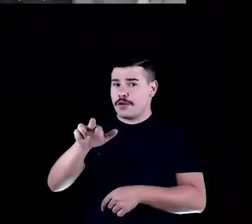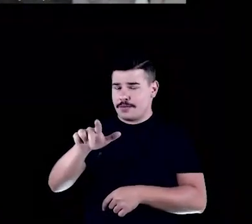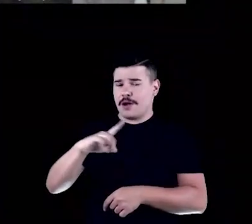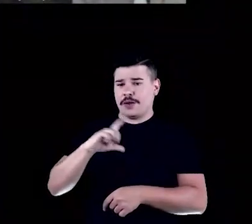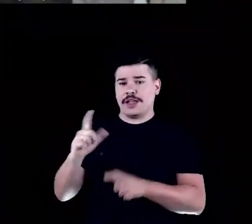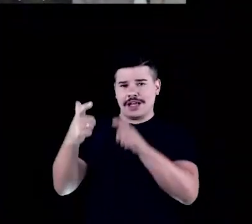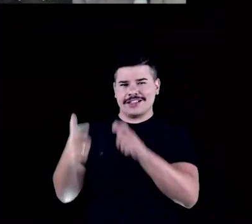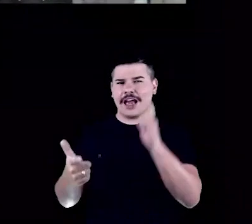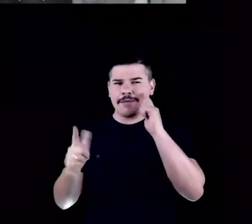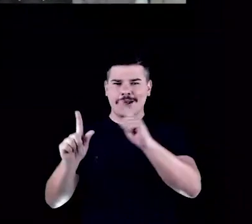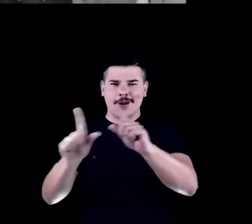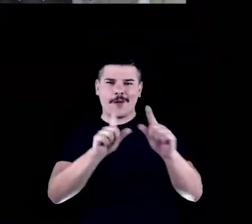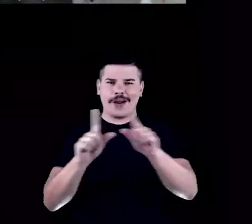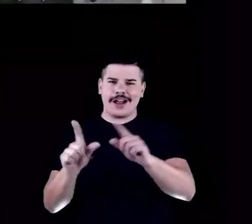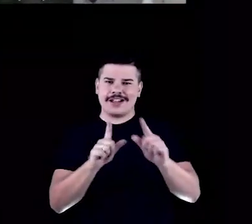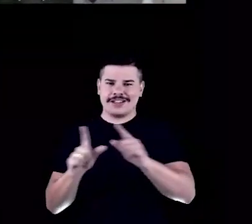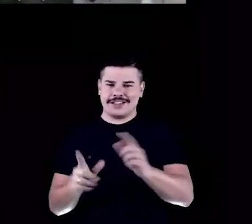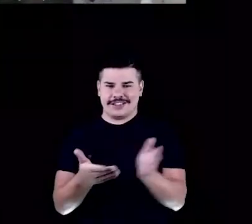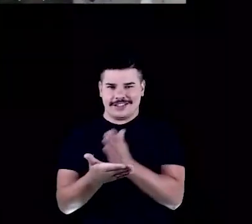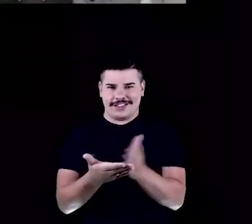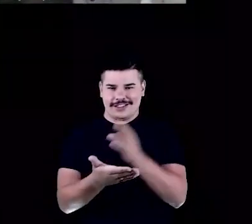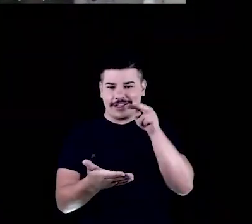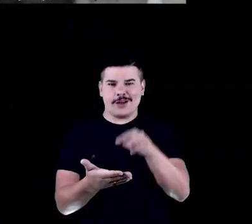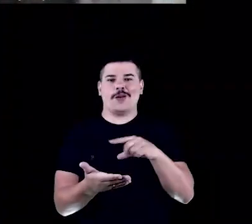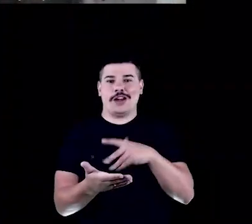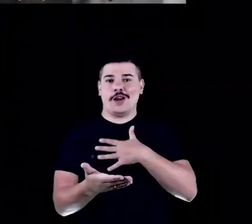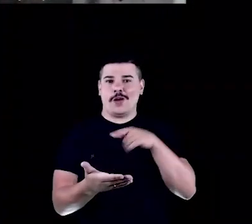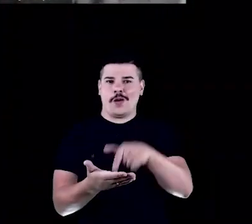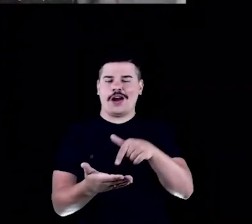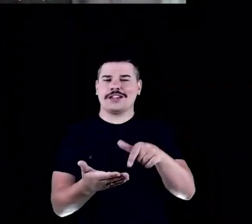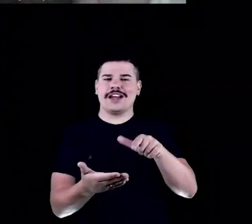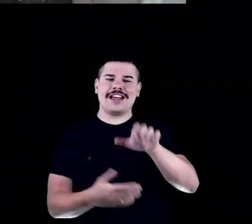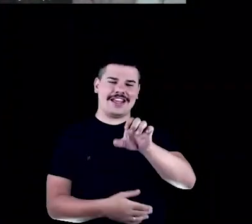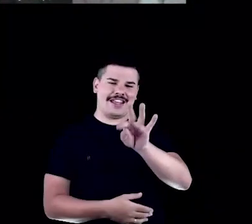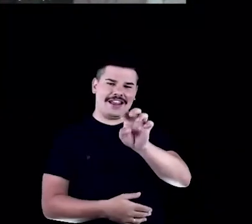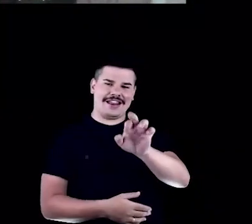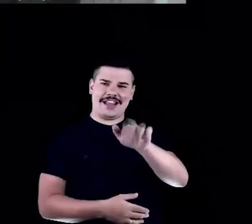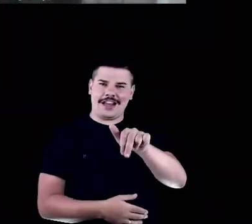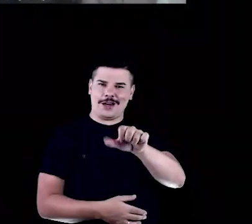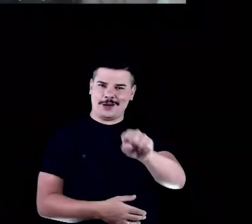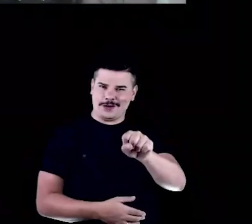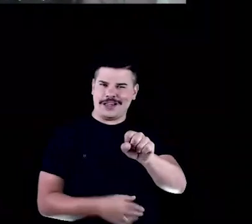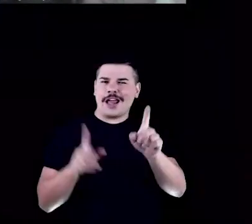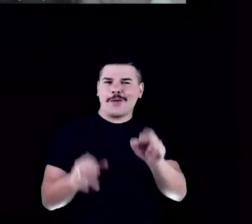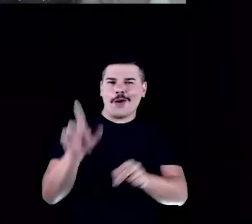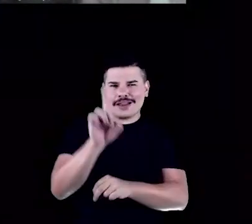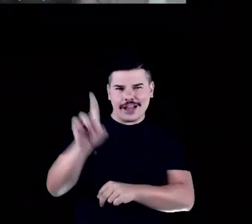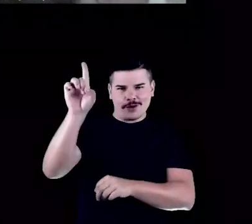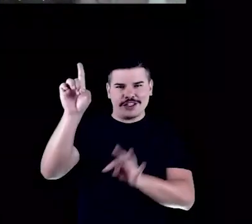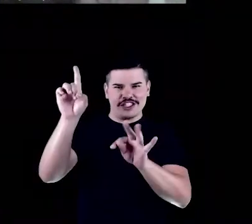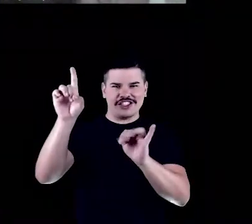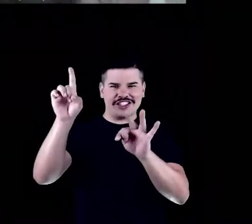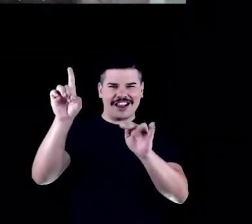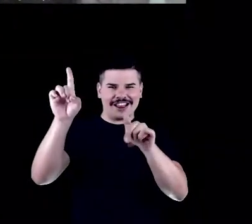meu irmão, ele tem o Sandman, que é aquele quadrinho do Neil Gaiman, e ele é um dos eternos, um dos perpétuos, né, que são pré-deuses,